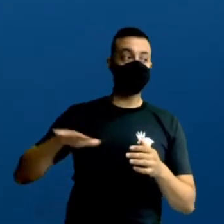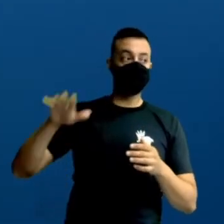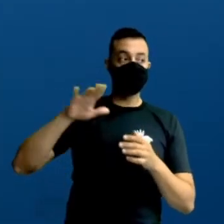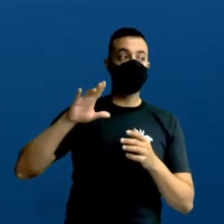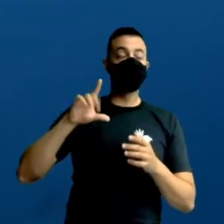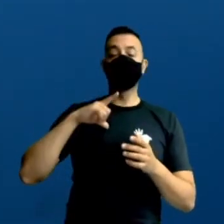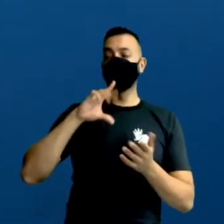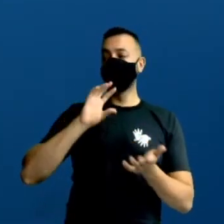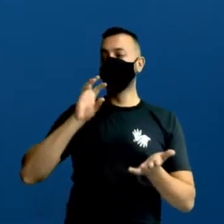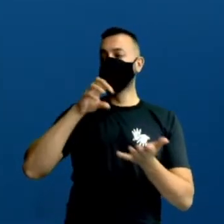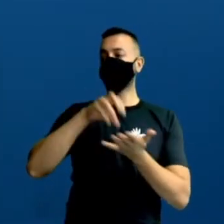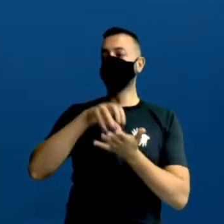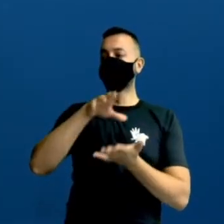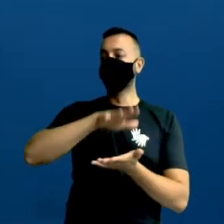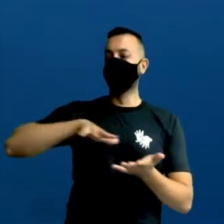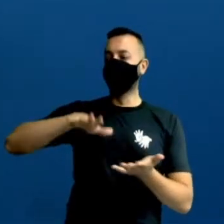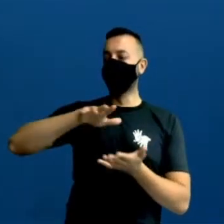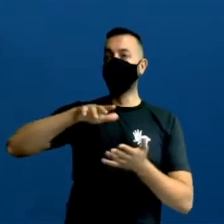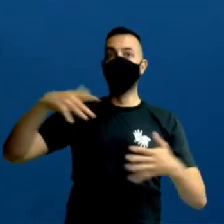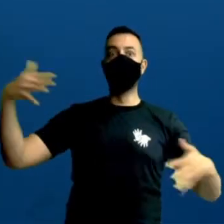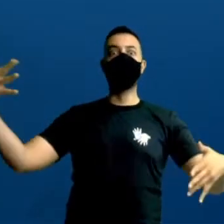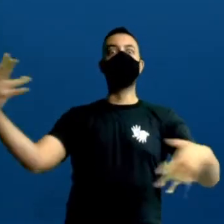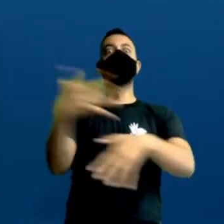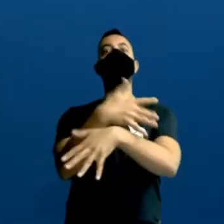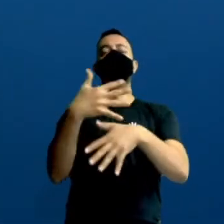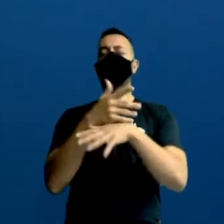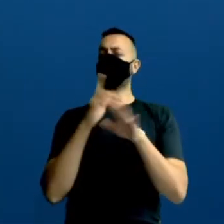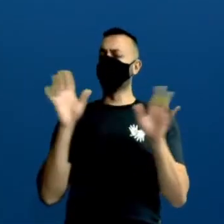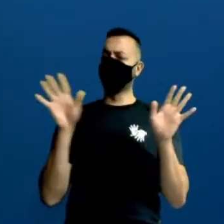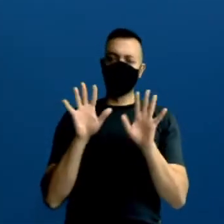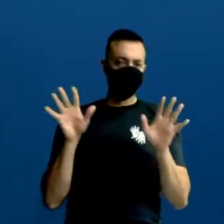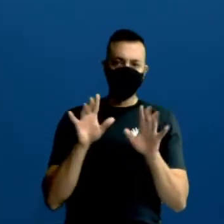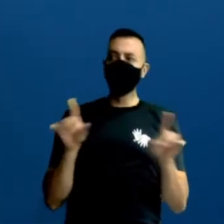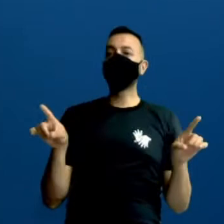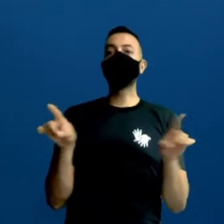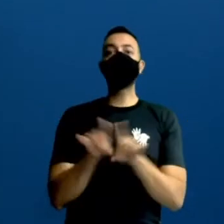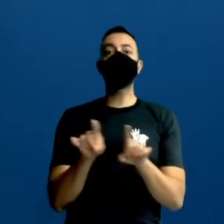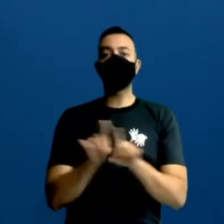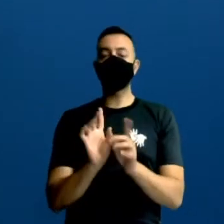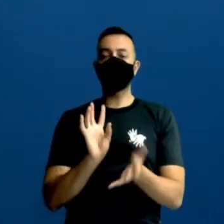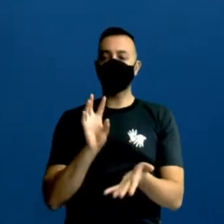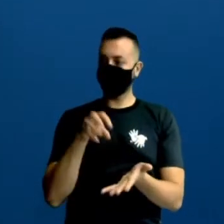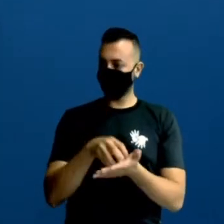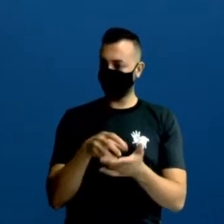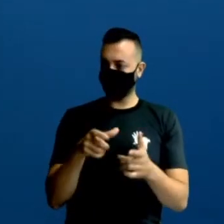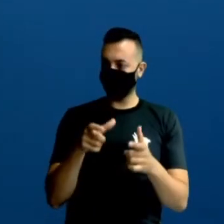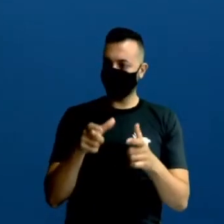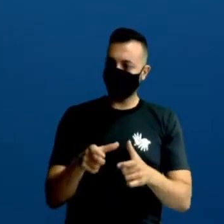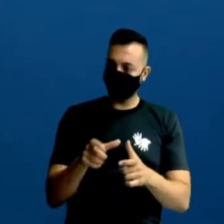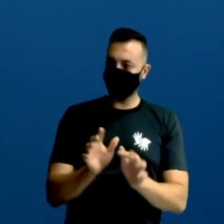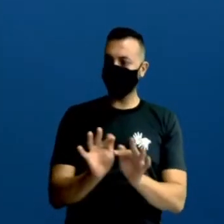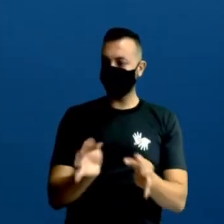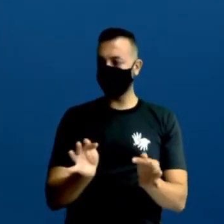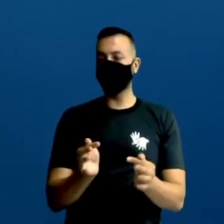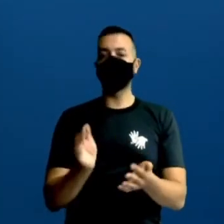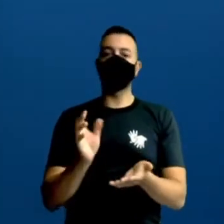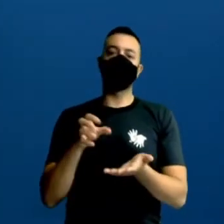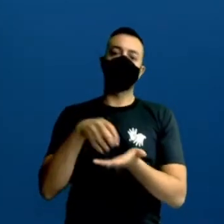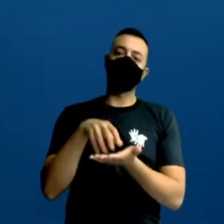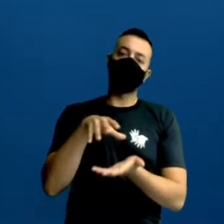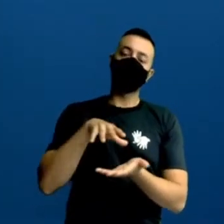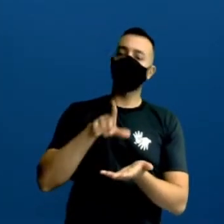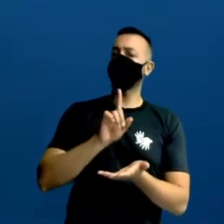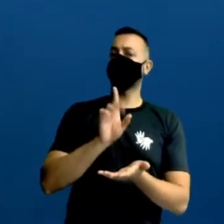capital regional. Não é uma metrópole, tá? Mas também não é um centro local, não é um centro de zona. Ela